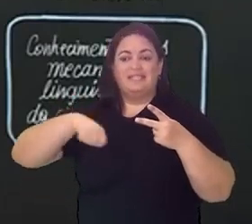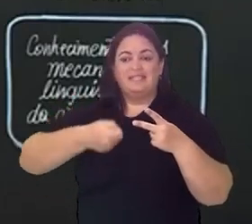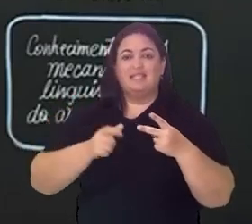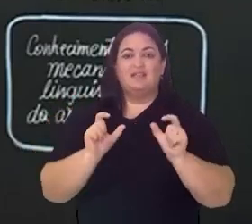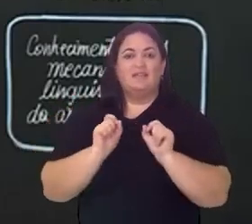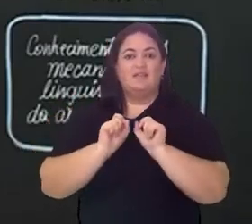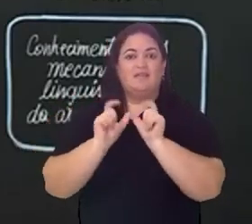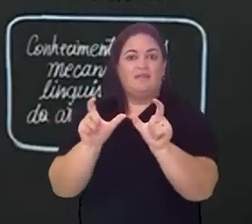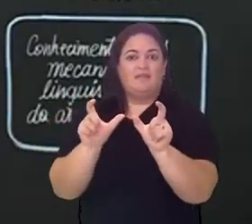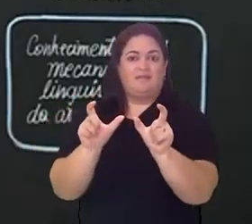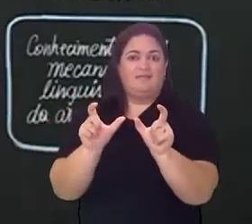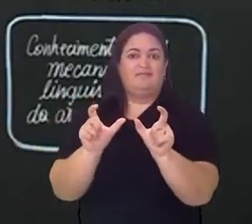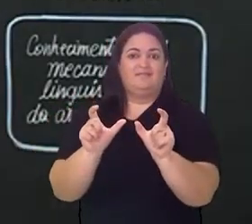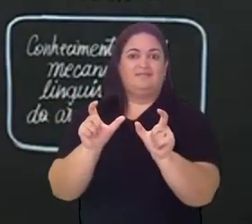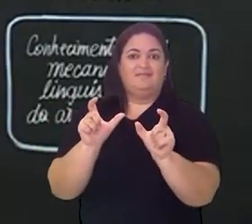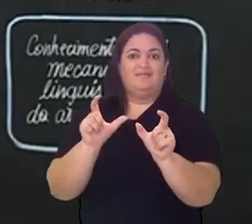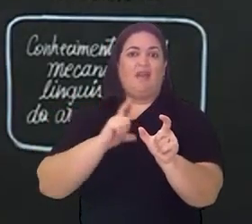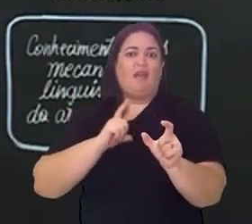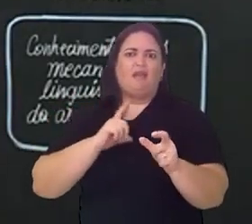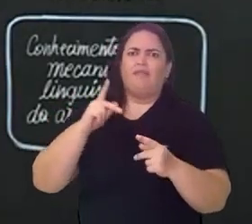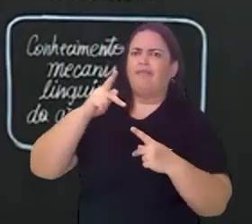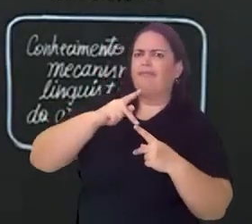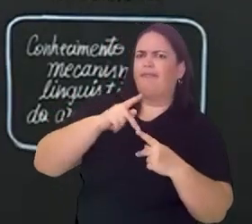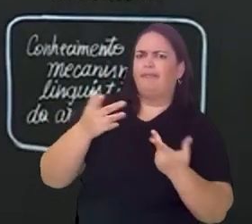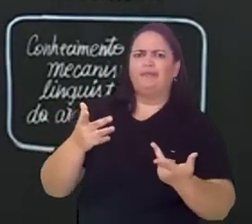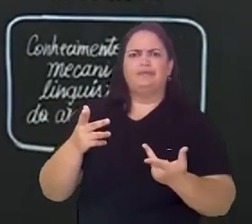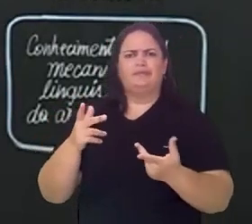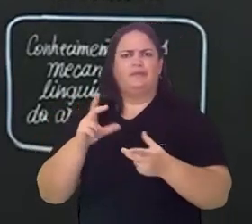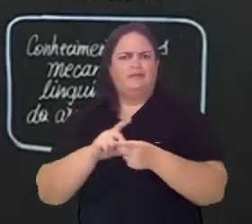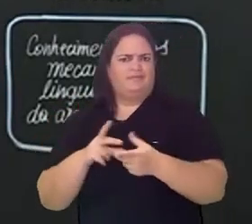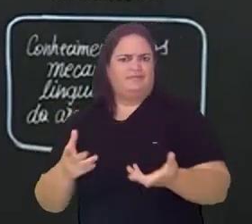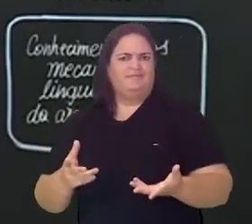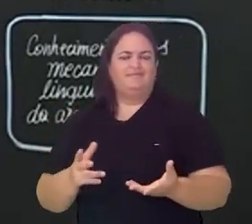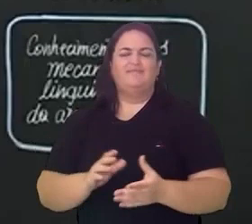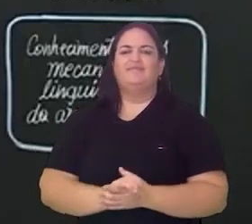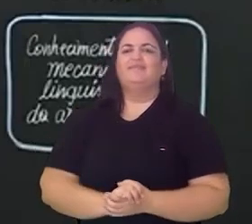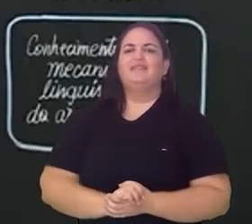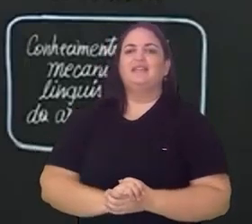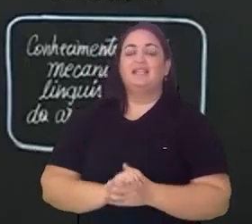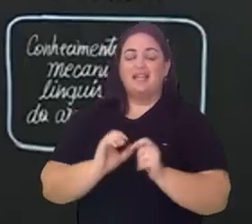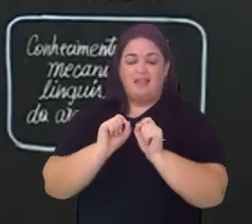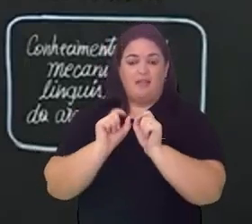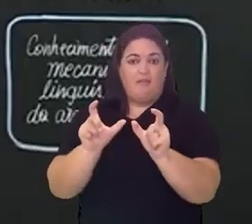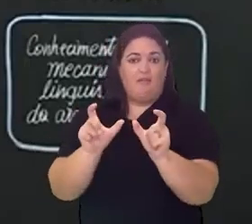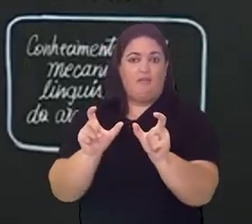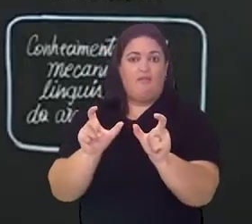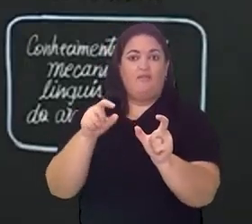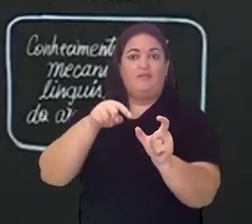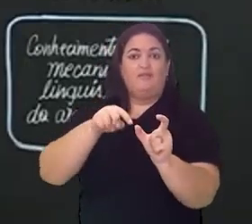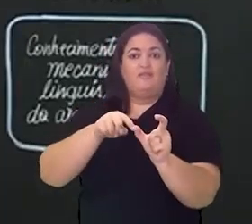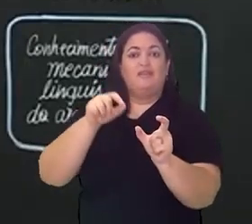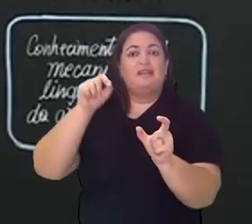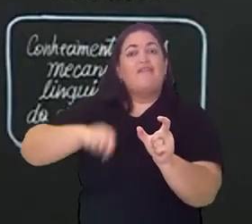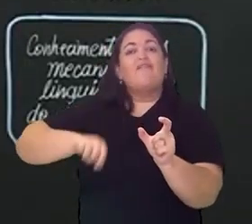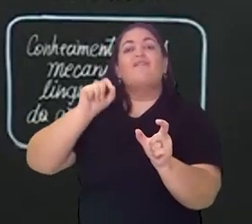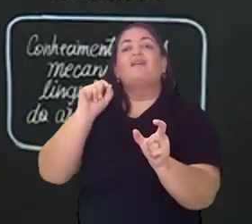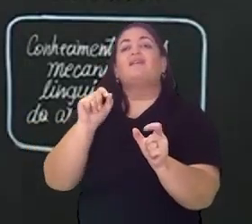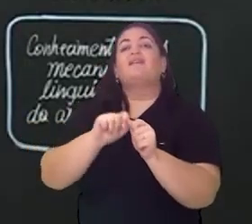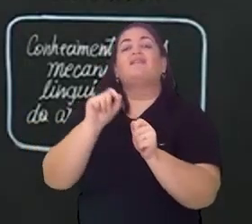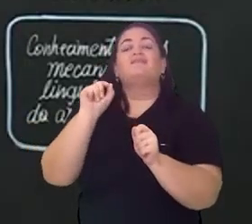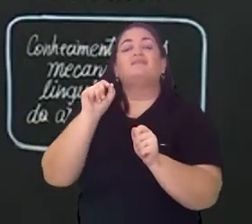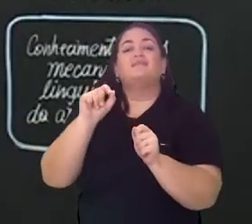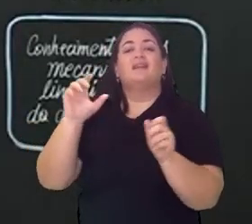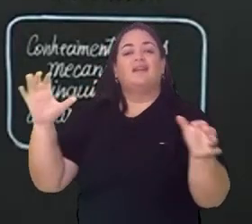texto, como preposições, conjunções, ou seja, esses conectivos, eles conseguem estabelecer o elo, eles